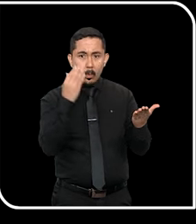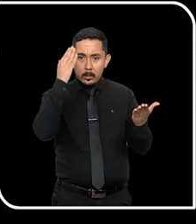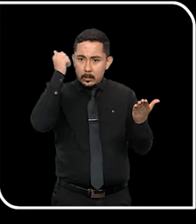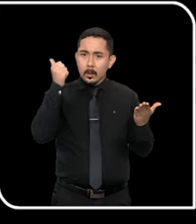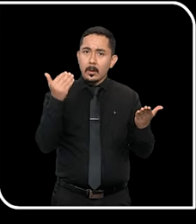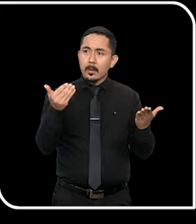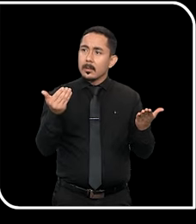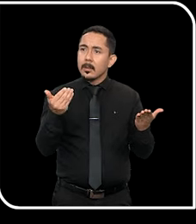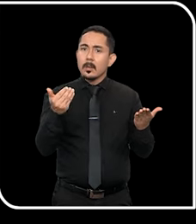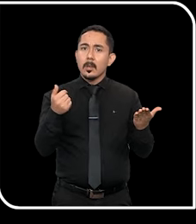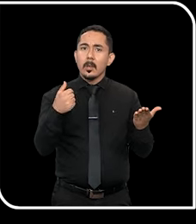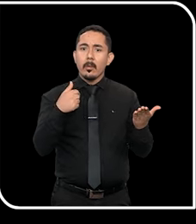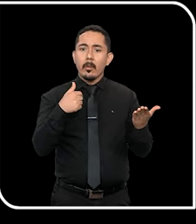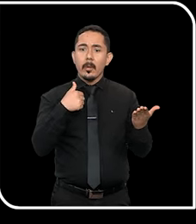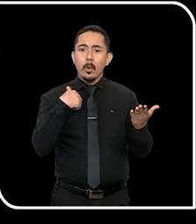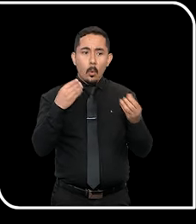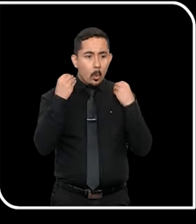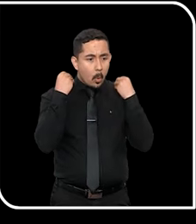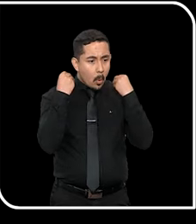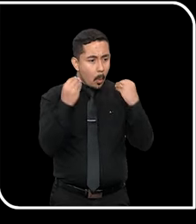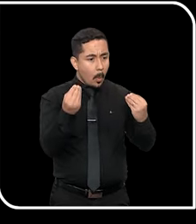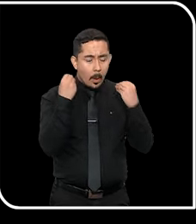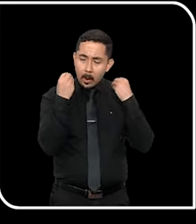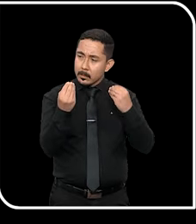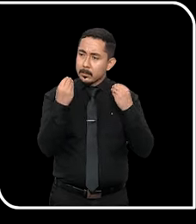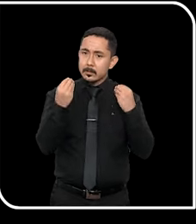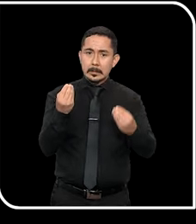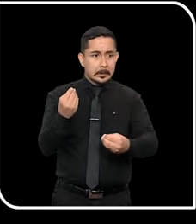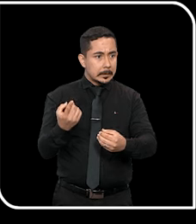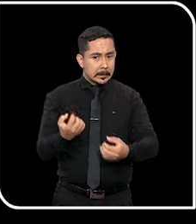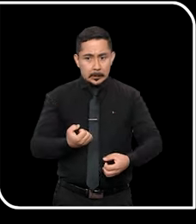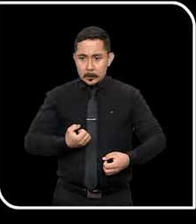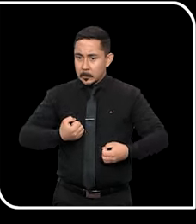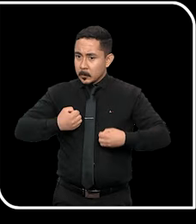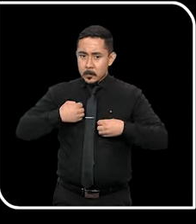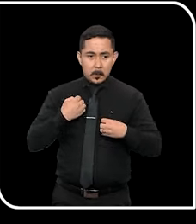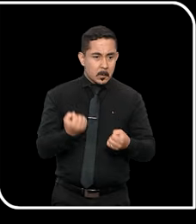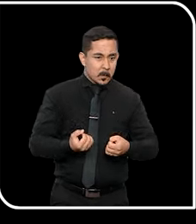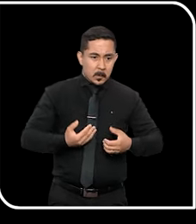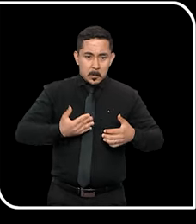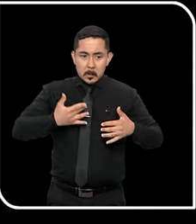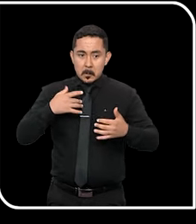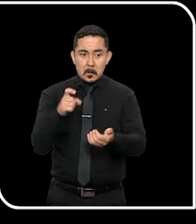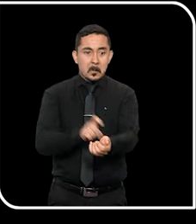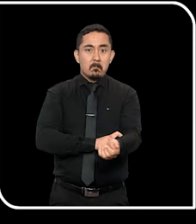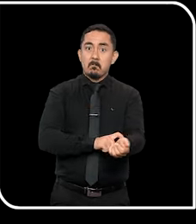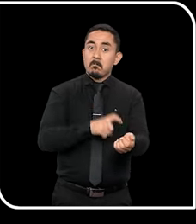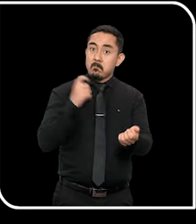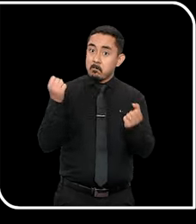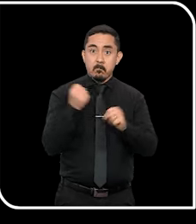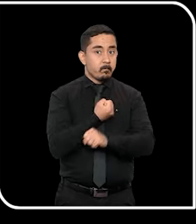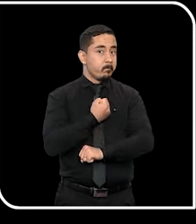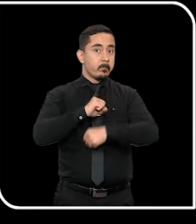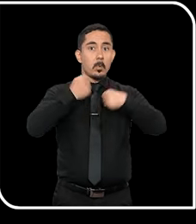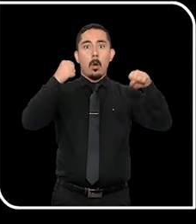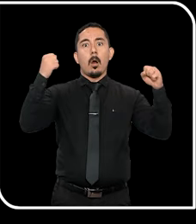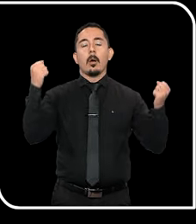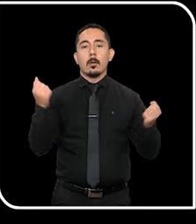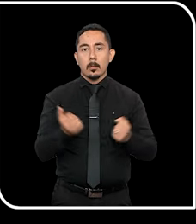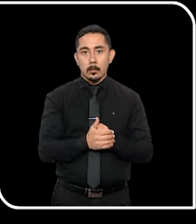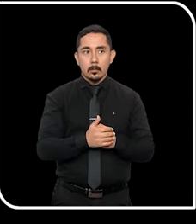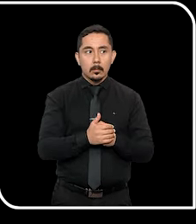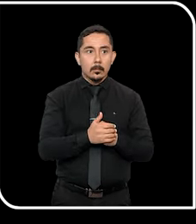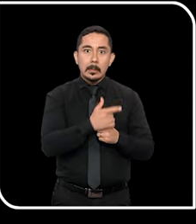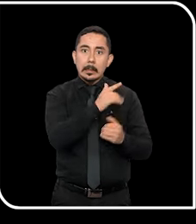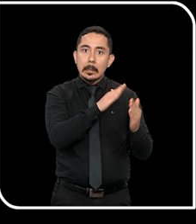sabe quando é eu descom pensei o sangue ferve né assim mas e eu falei não é possível que é isso que vão que